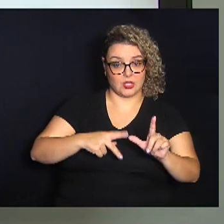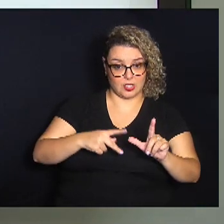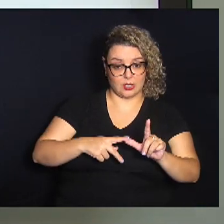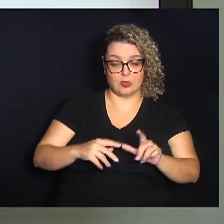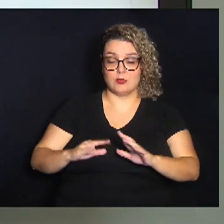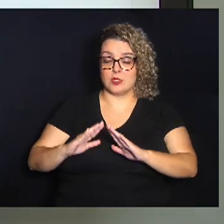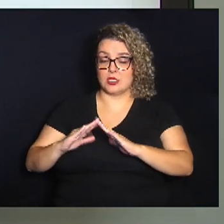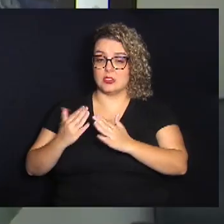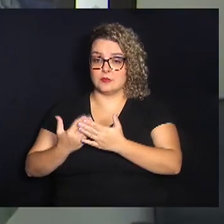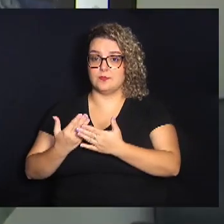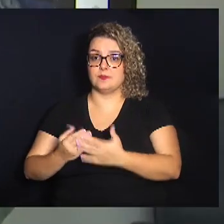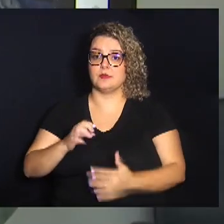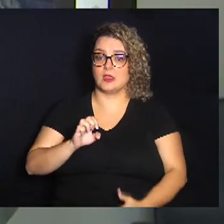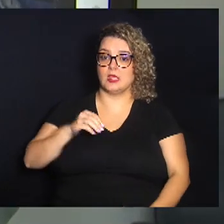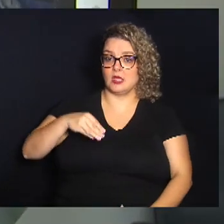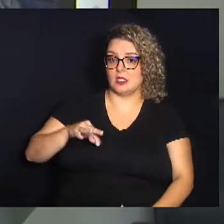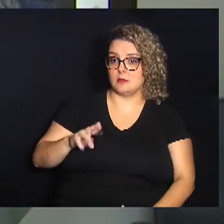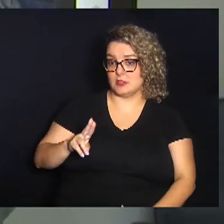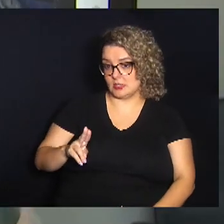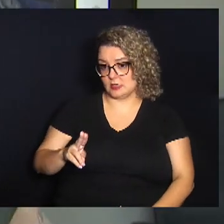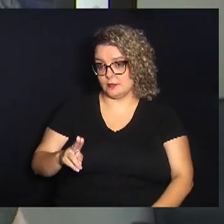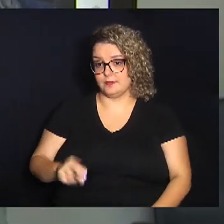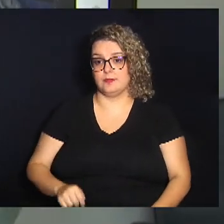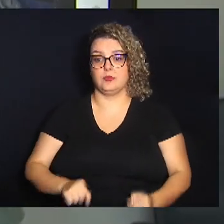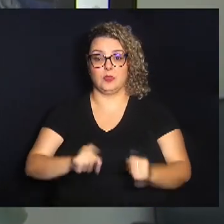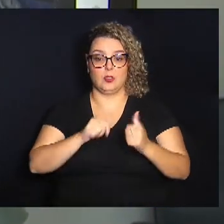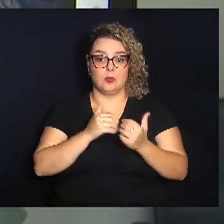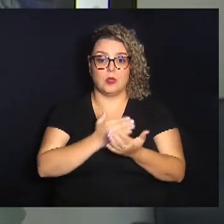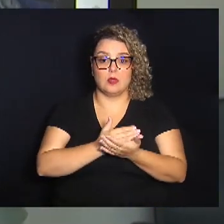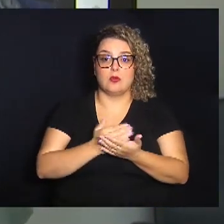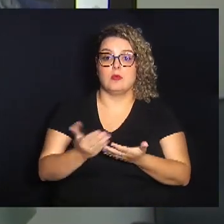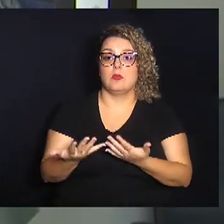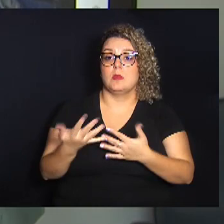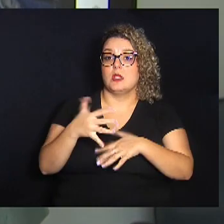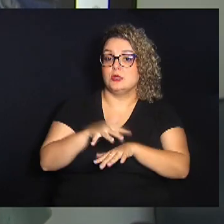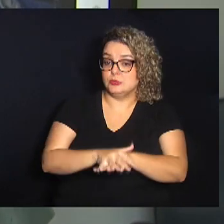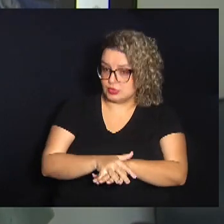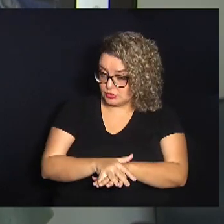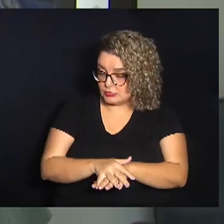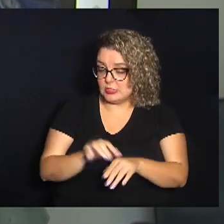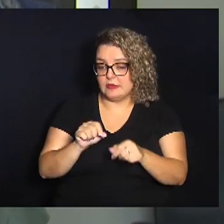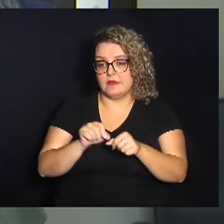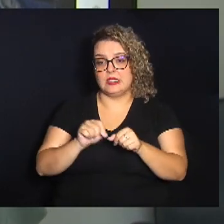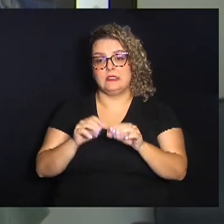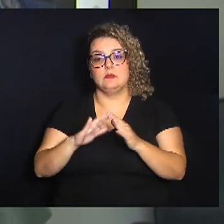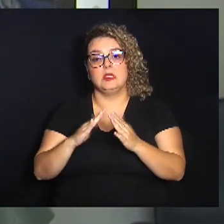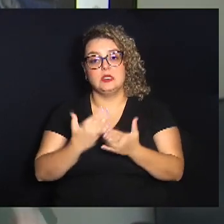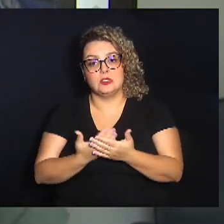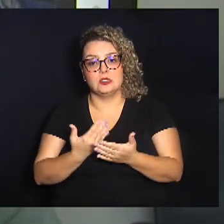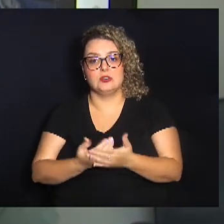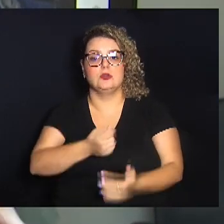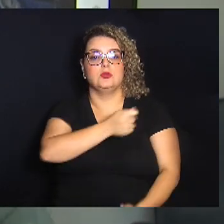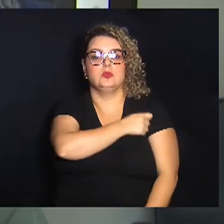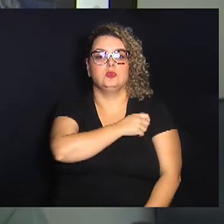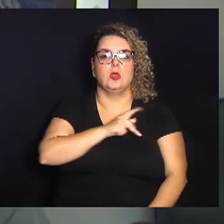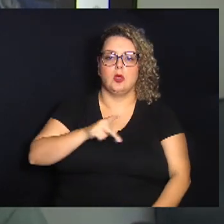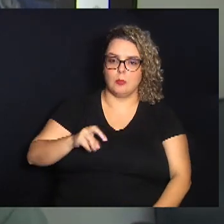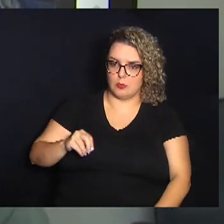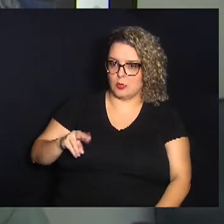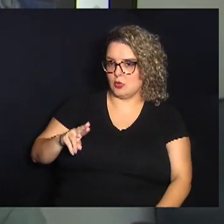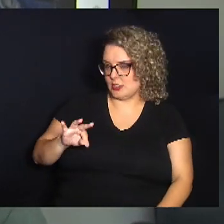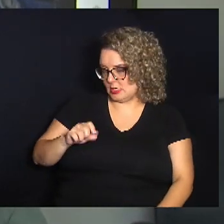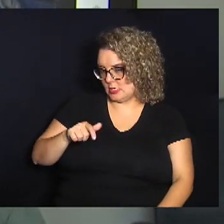site da EMTU. O benefício inicia com a inclusão feita pela escola desse aluno no portal que é